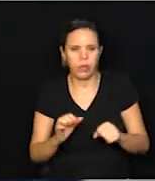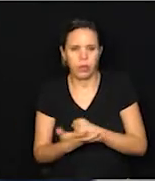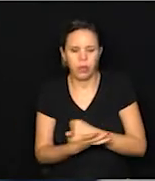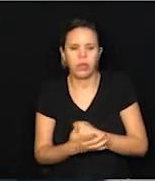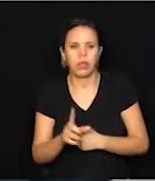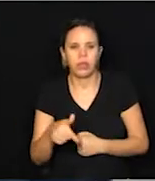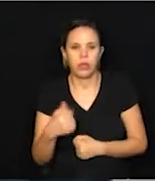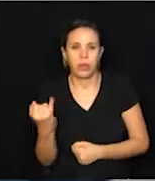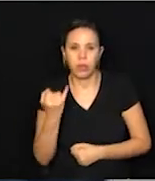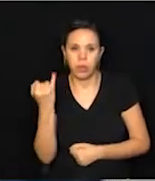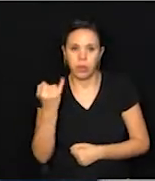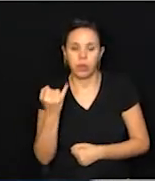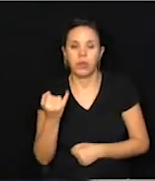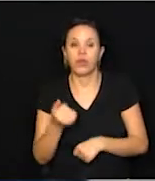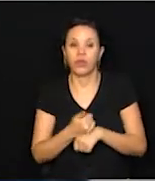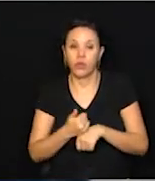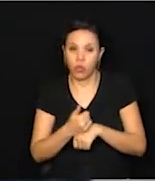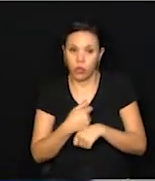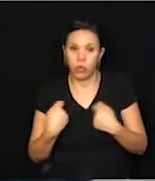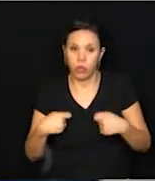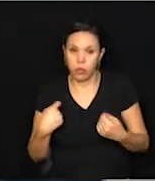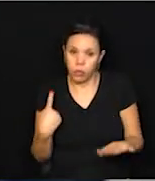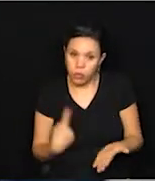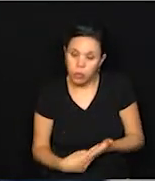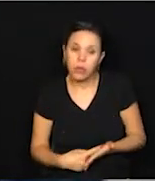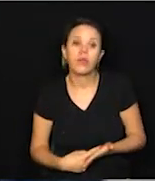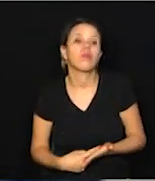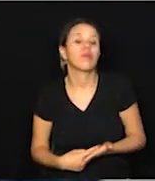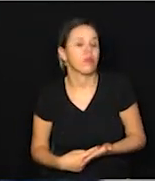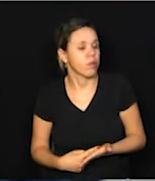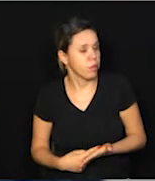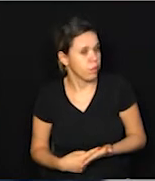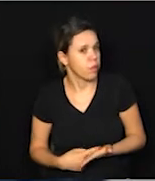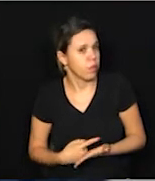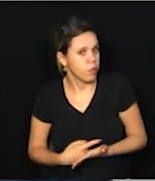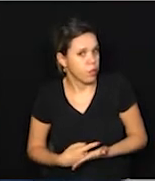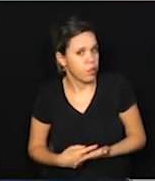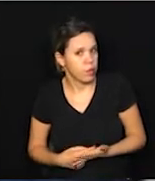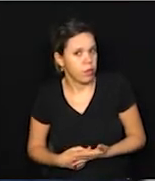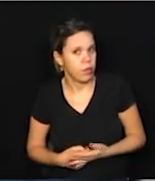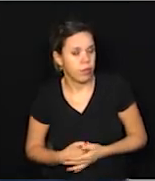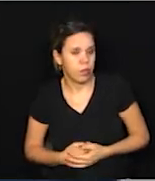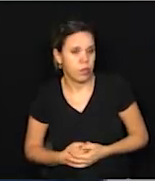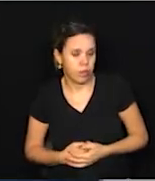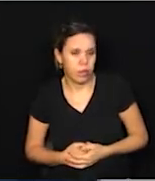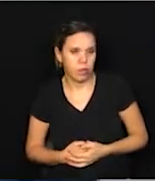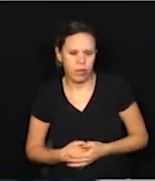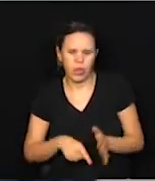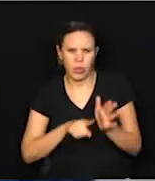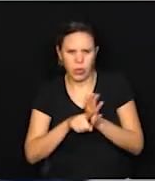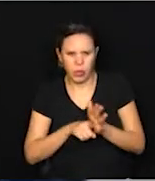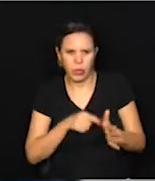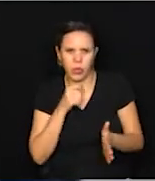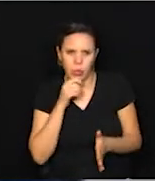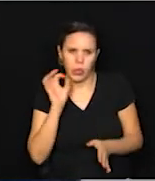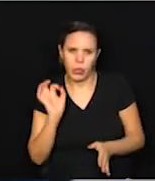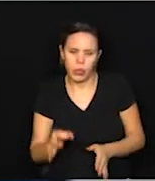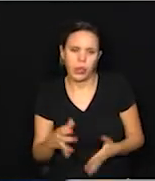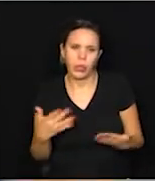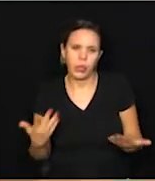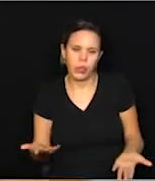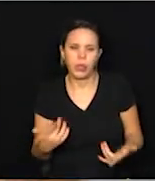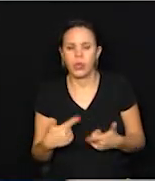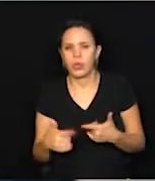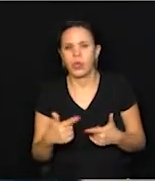precisa contar com especialistas, ele precisa ter isso, está sendo estudado com certeza, mas o problema é